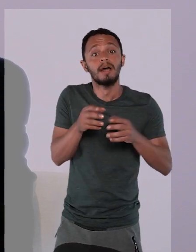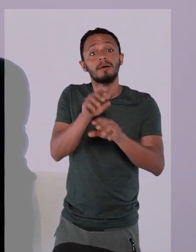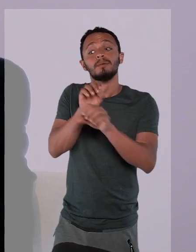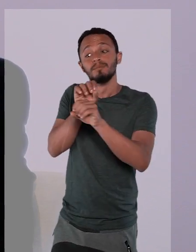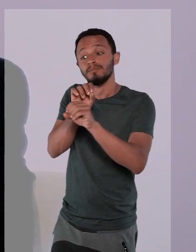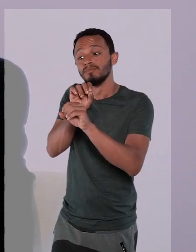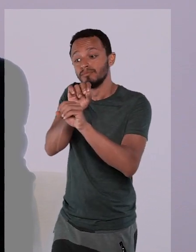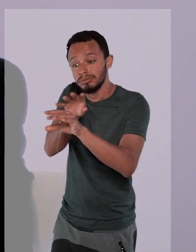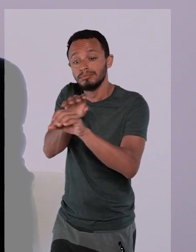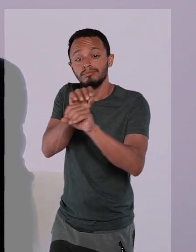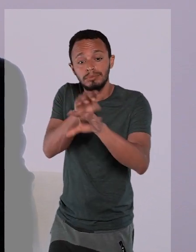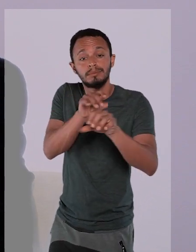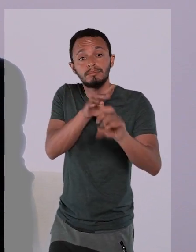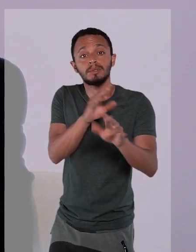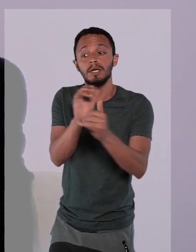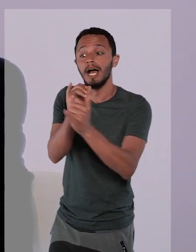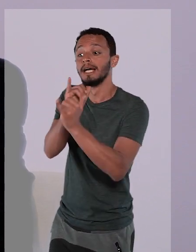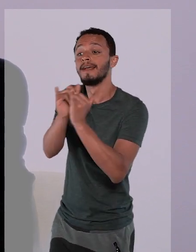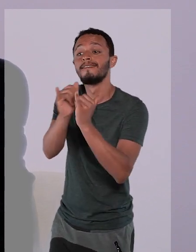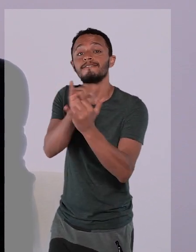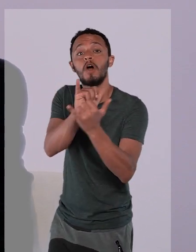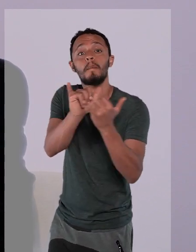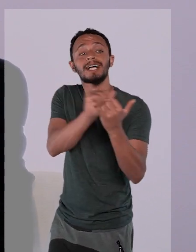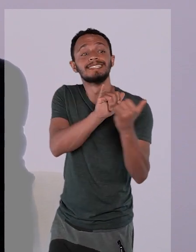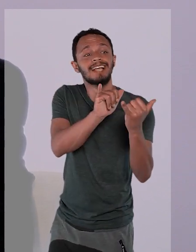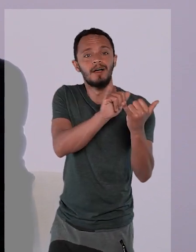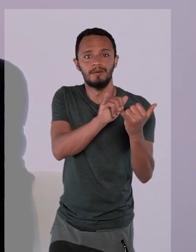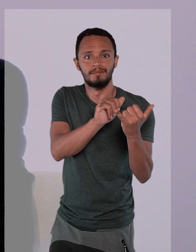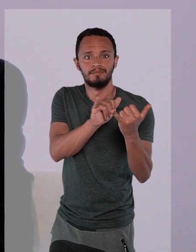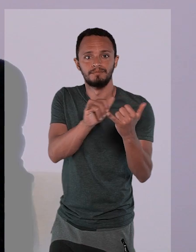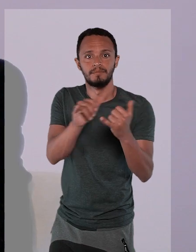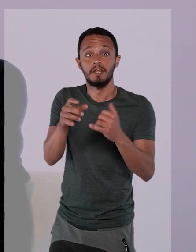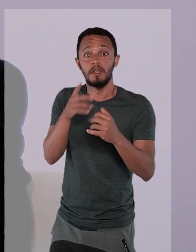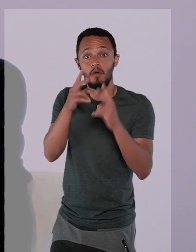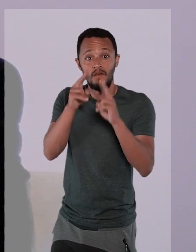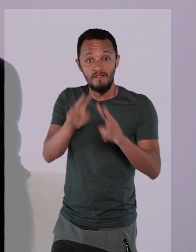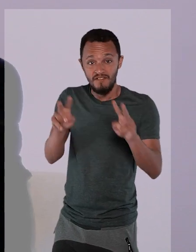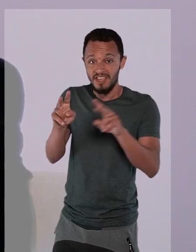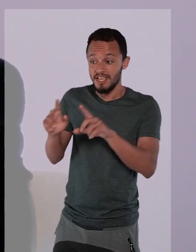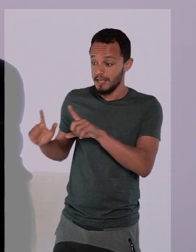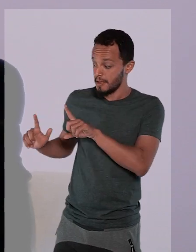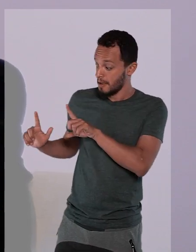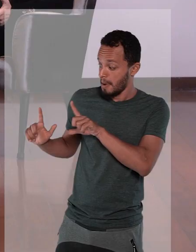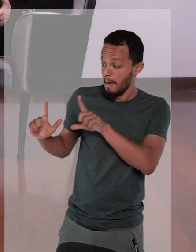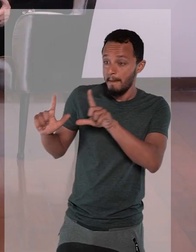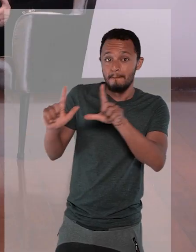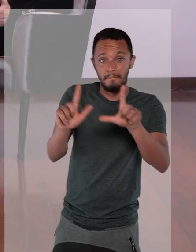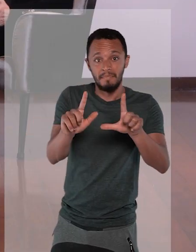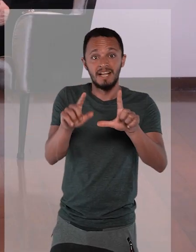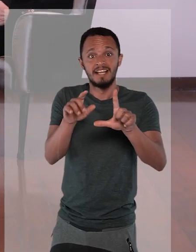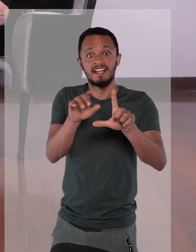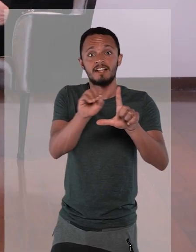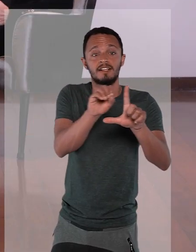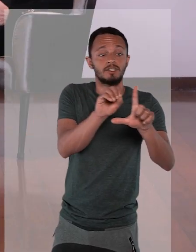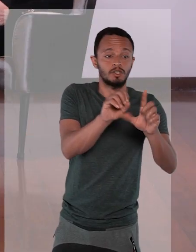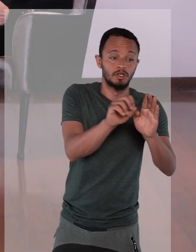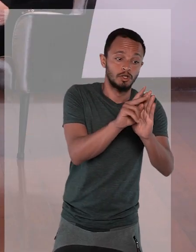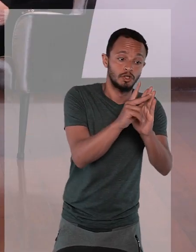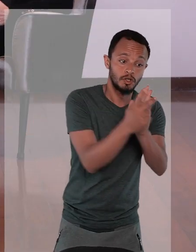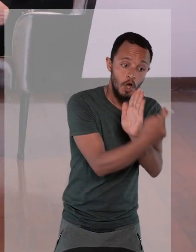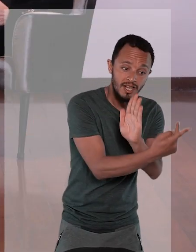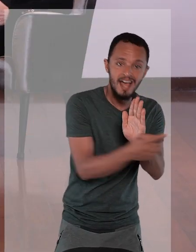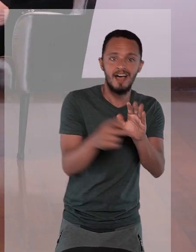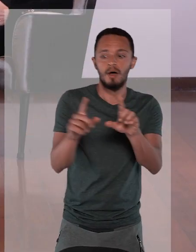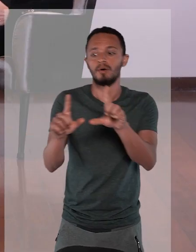imprensa e o papel da imprensa foi absolutamente espetacular e inédito nessa pandemia, né?